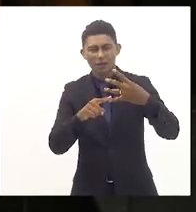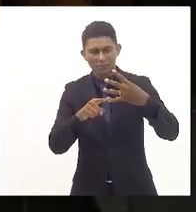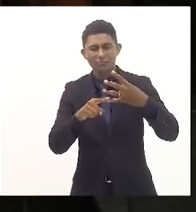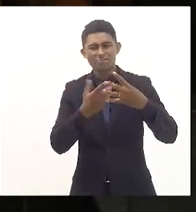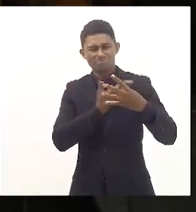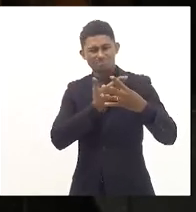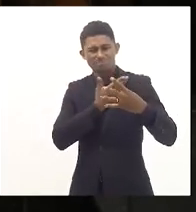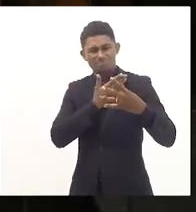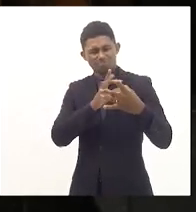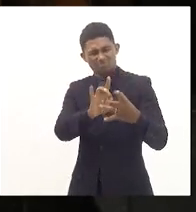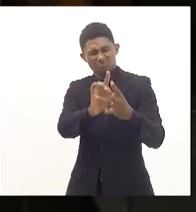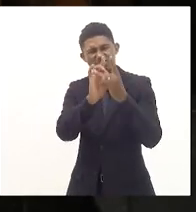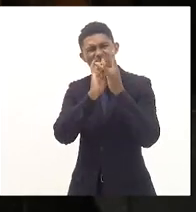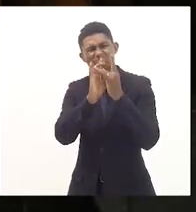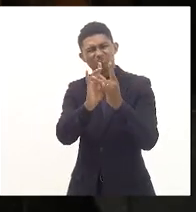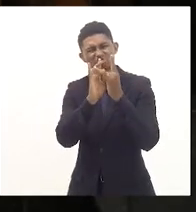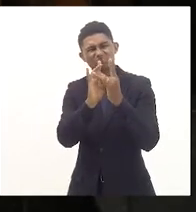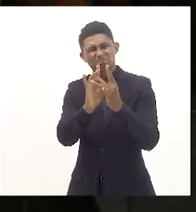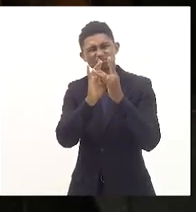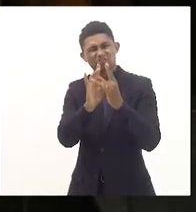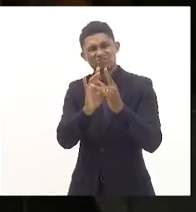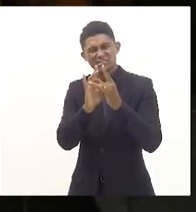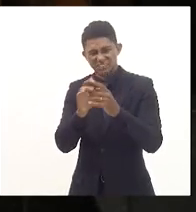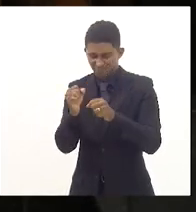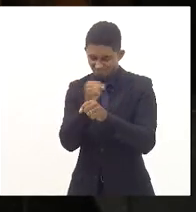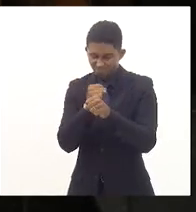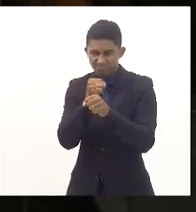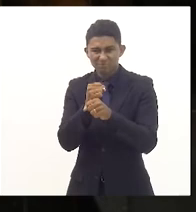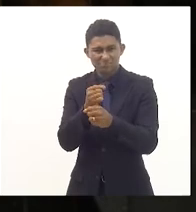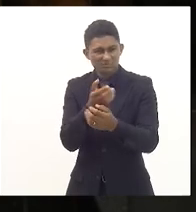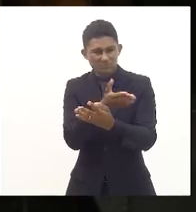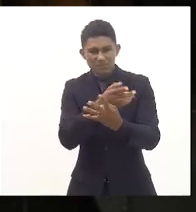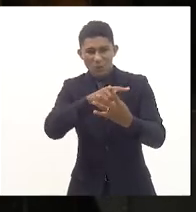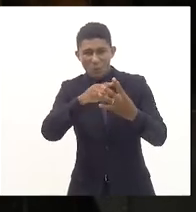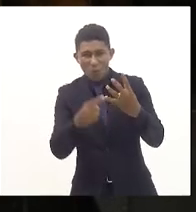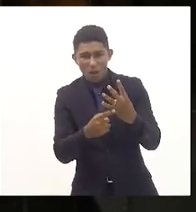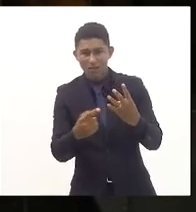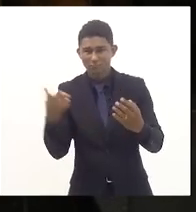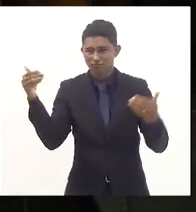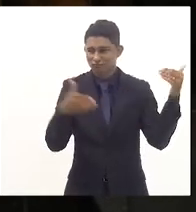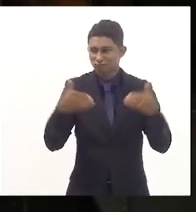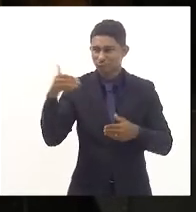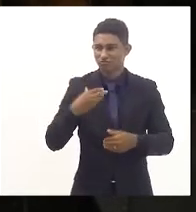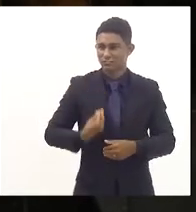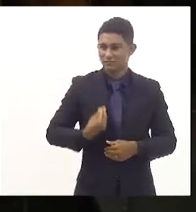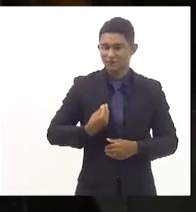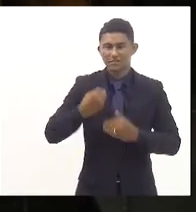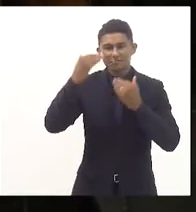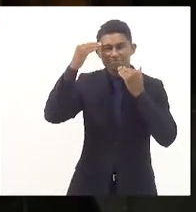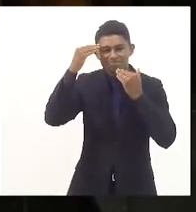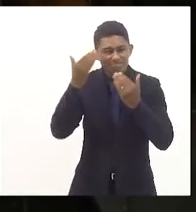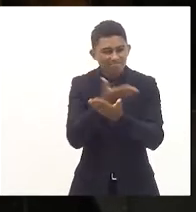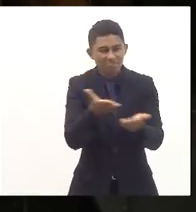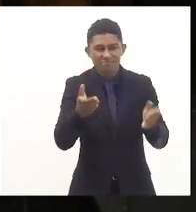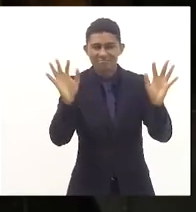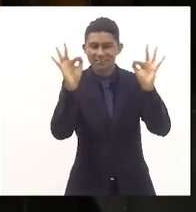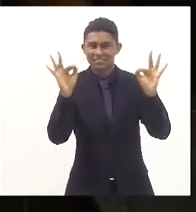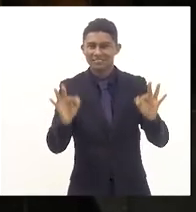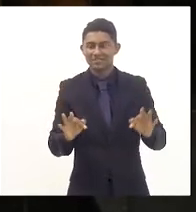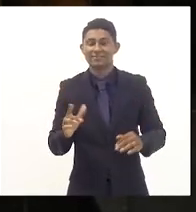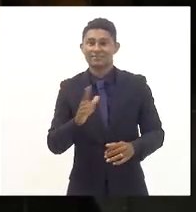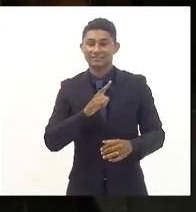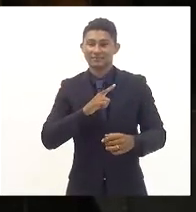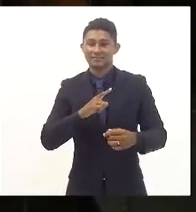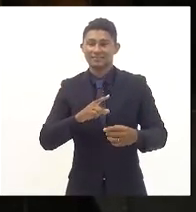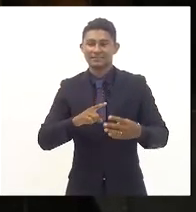eterniza muito feliz mesmo com a presença de vocês estão Esse é o meu passado o cheque inclusive ao nosso